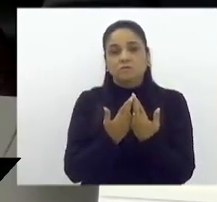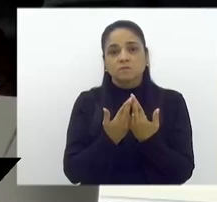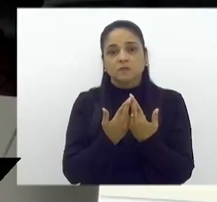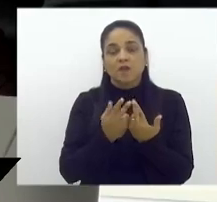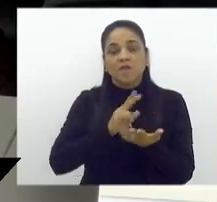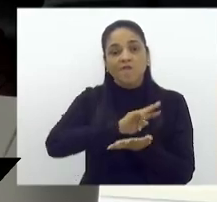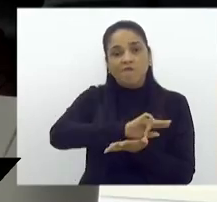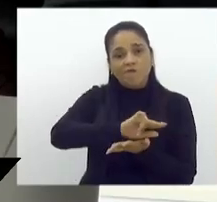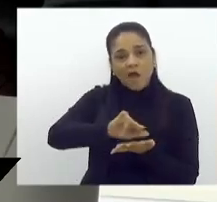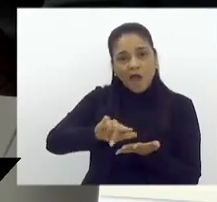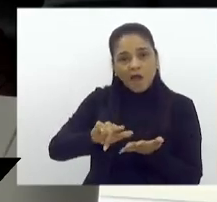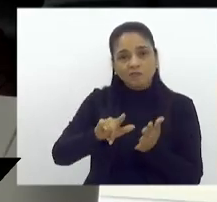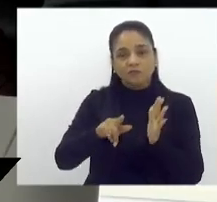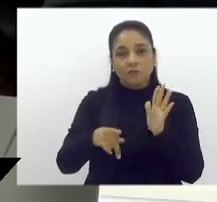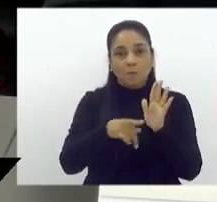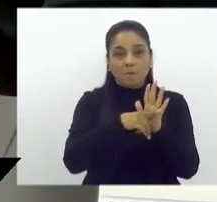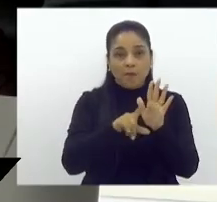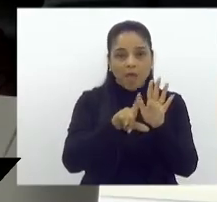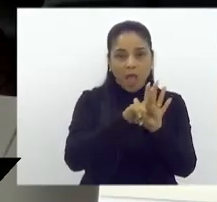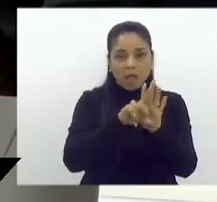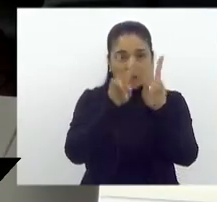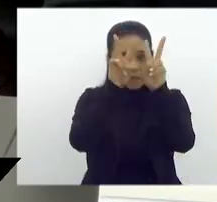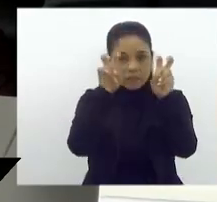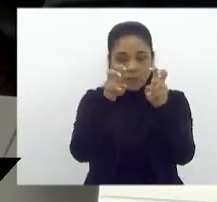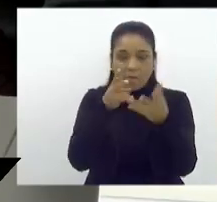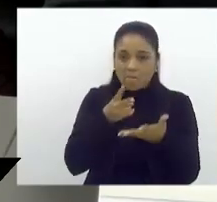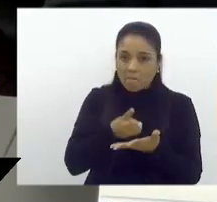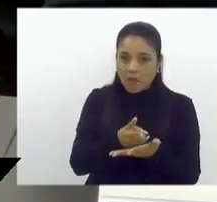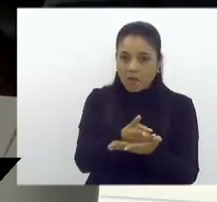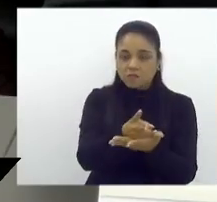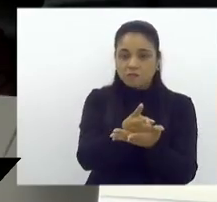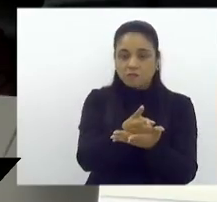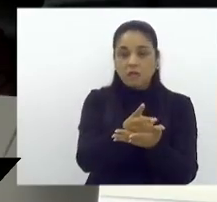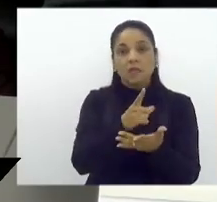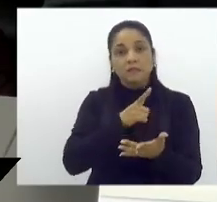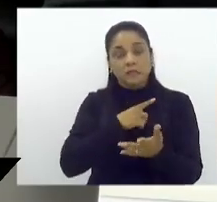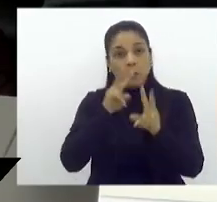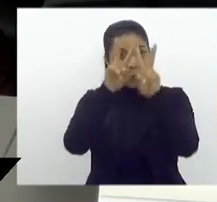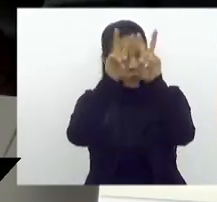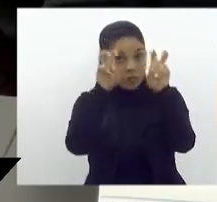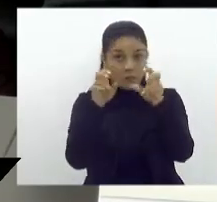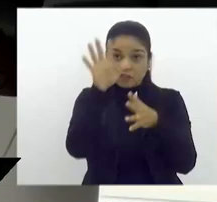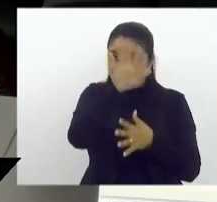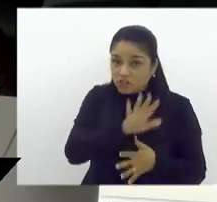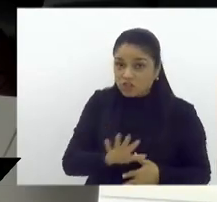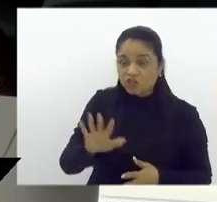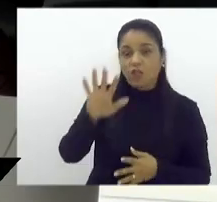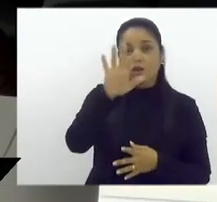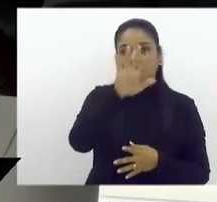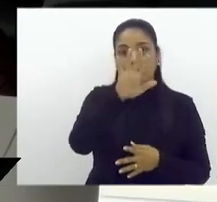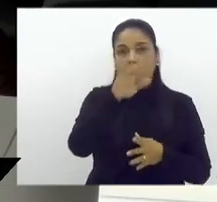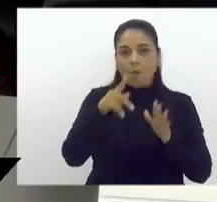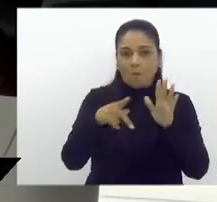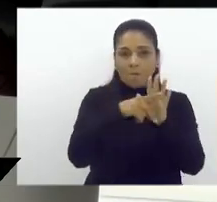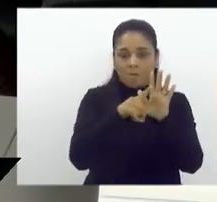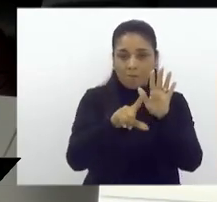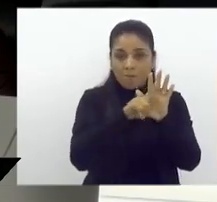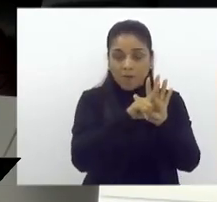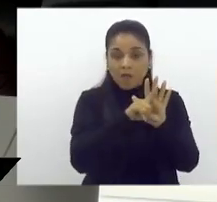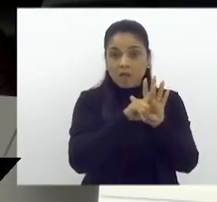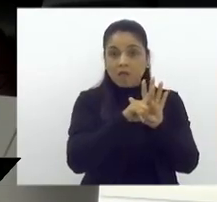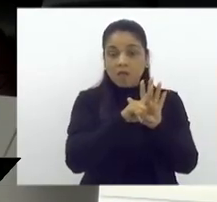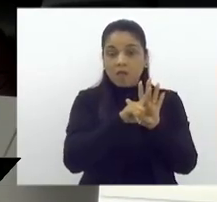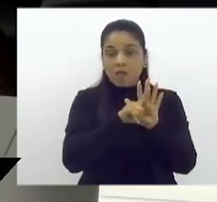vários PLs do mesmo tema. Quer dizer, você tem um tema geral, mas você enfrenta,